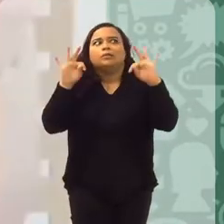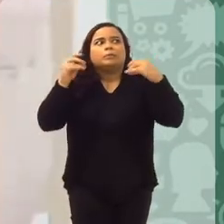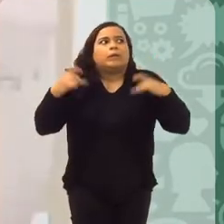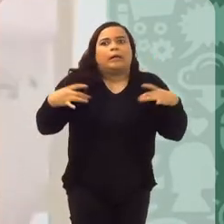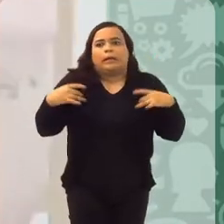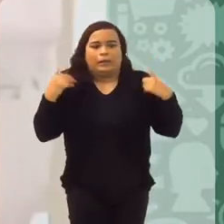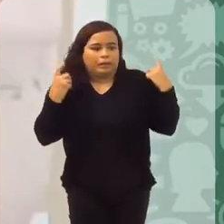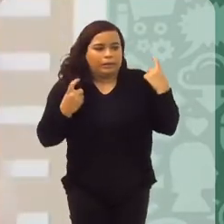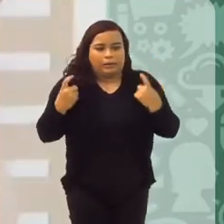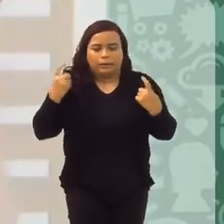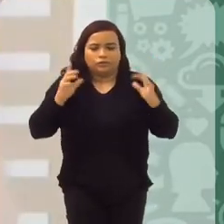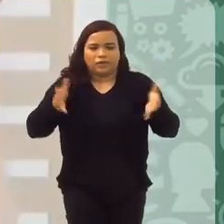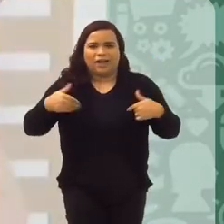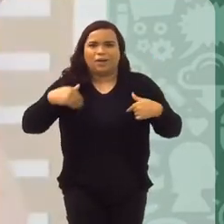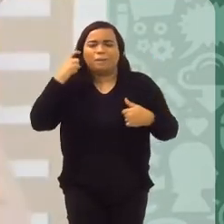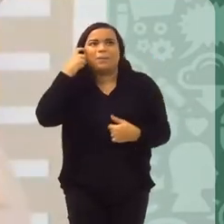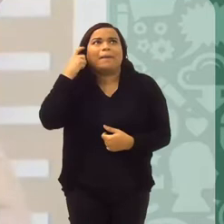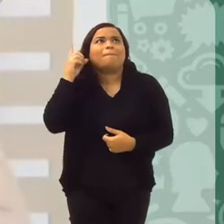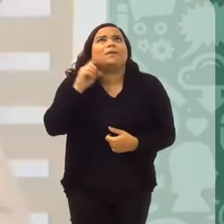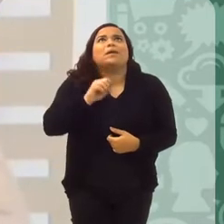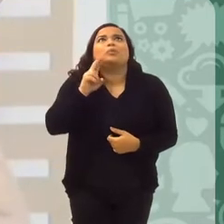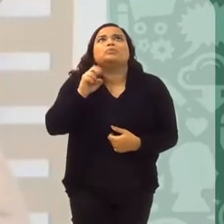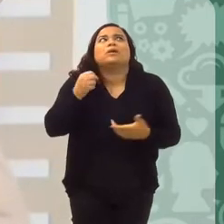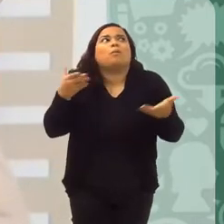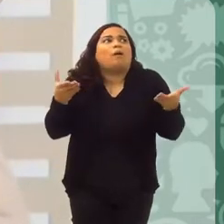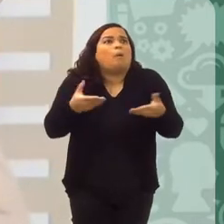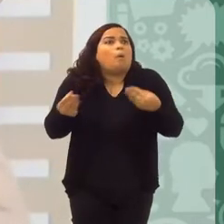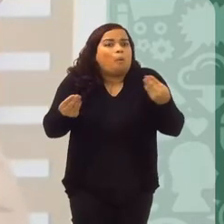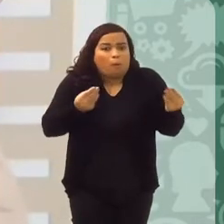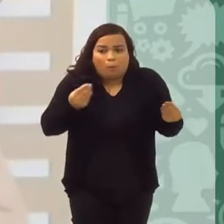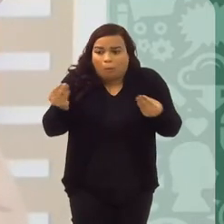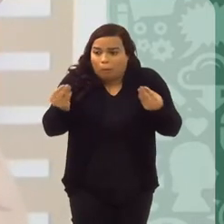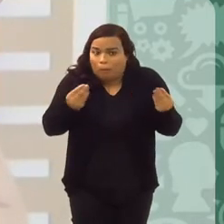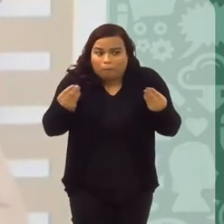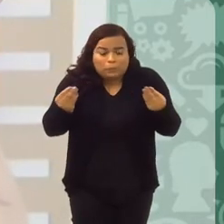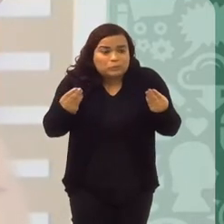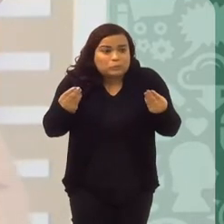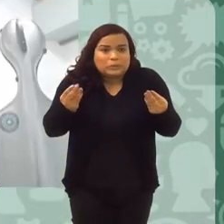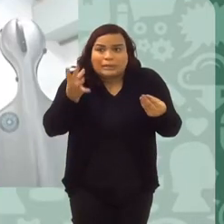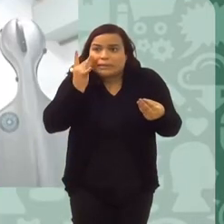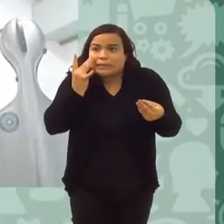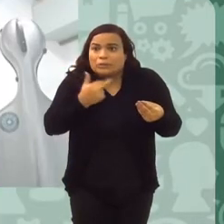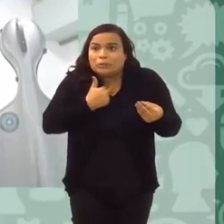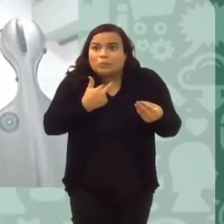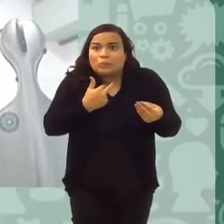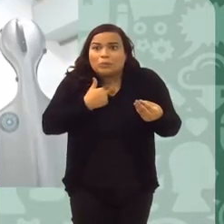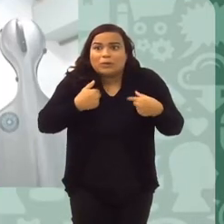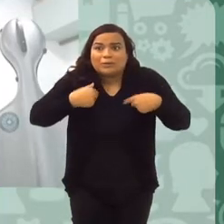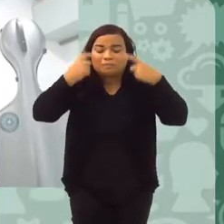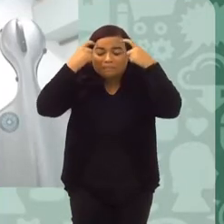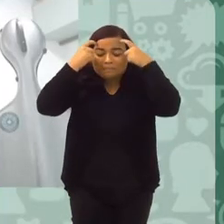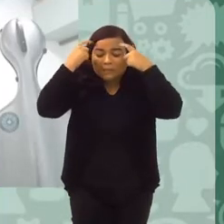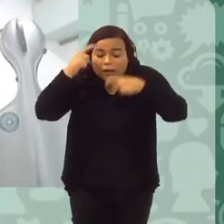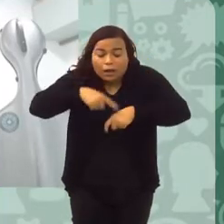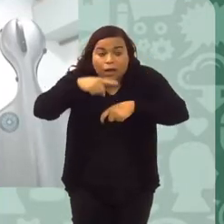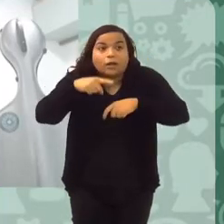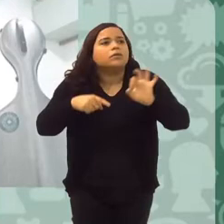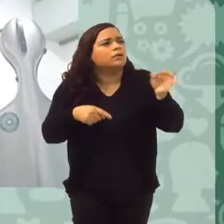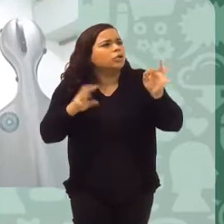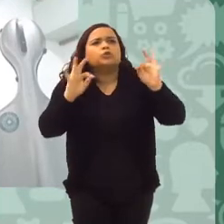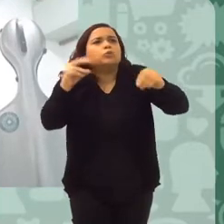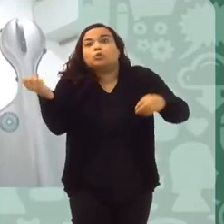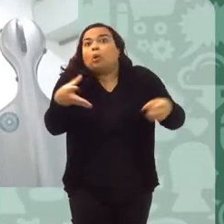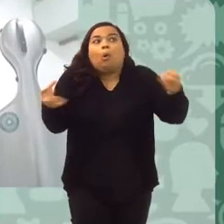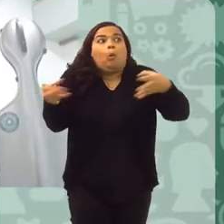aquele silêncio. E eu disse, meu Deus, o que vai ser da gente? O que vai ser? Na Porque no hora, início assim, foi tudo muito novo,